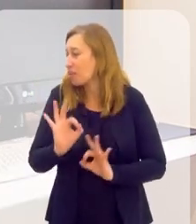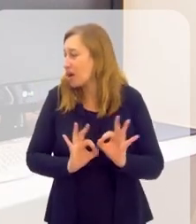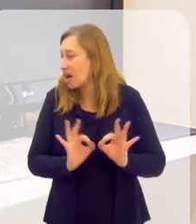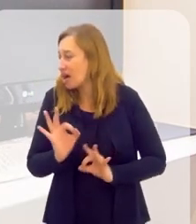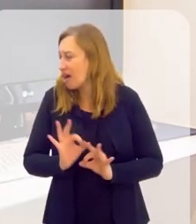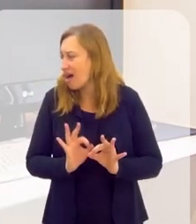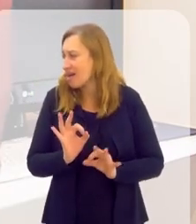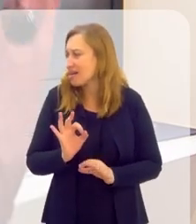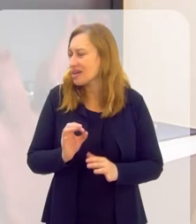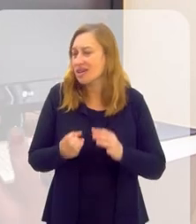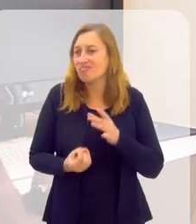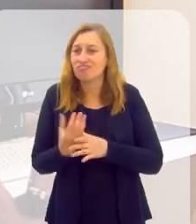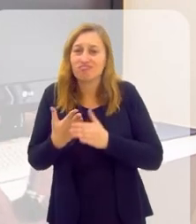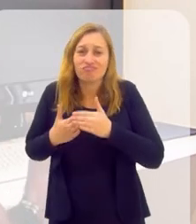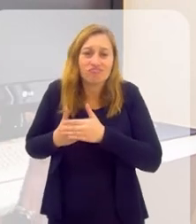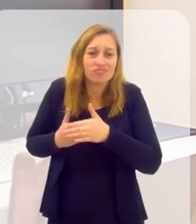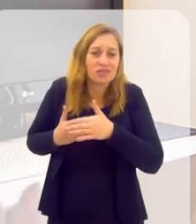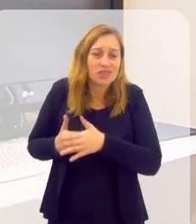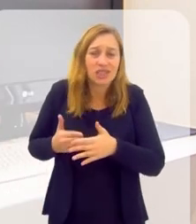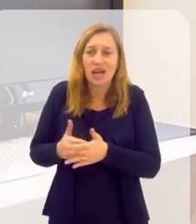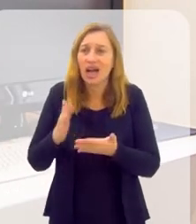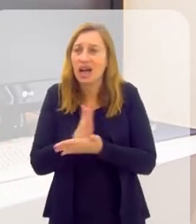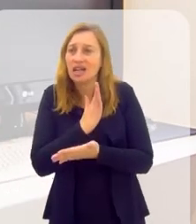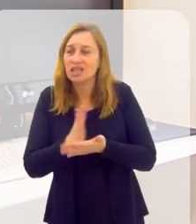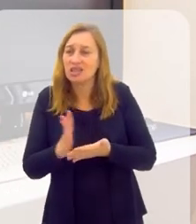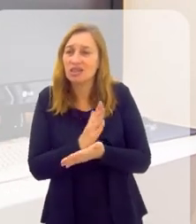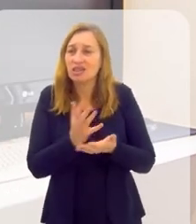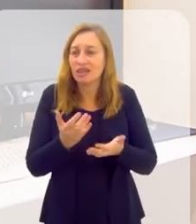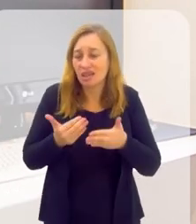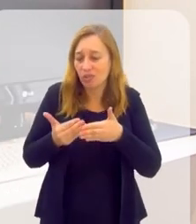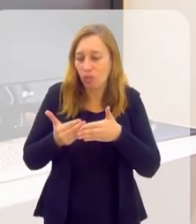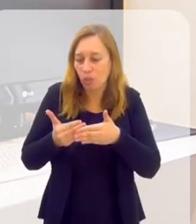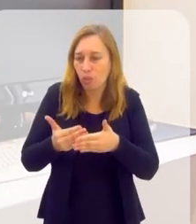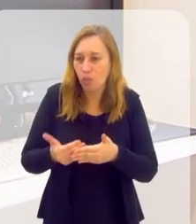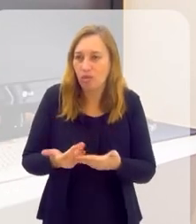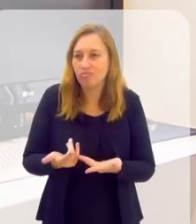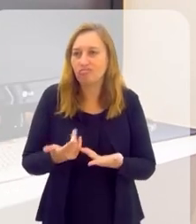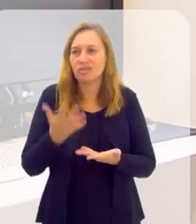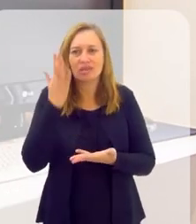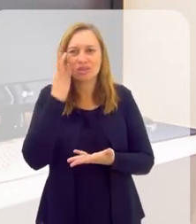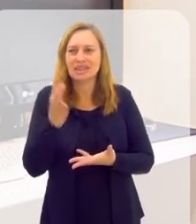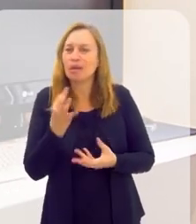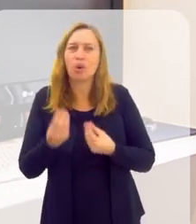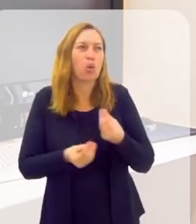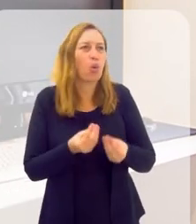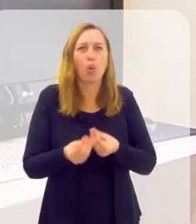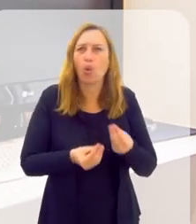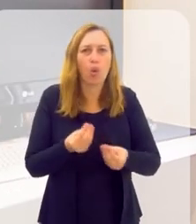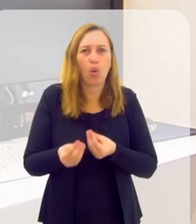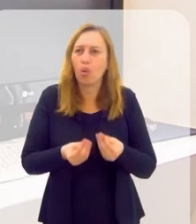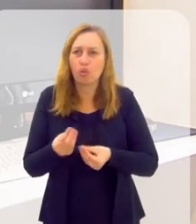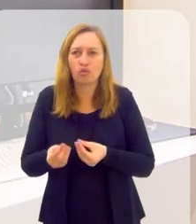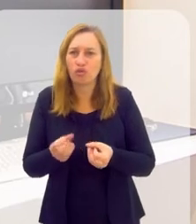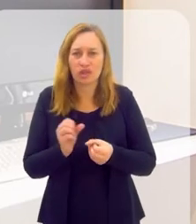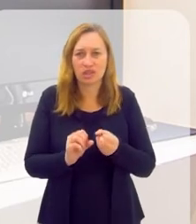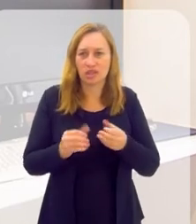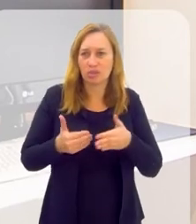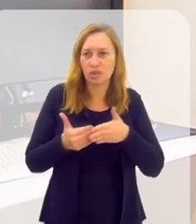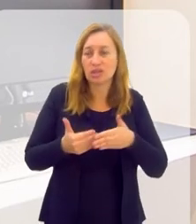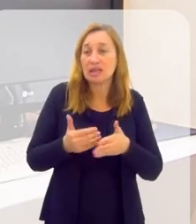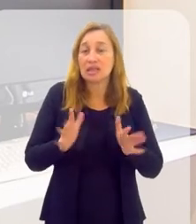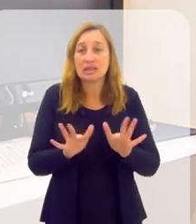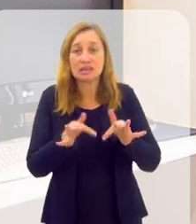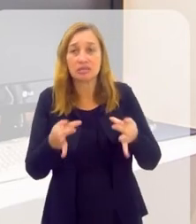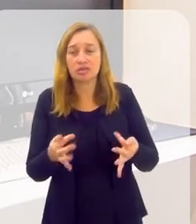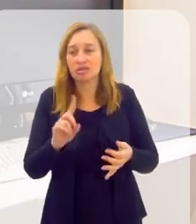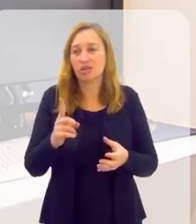isso. Aí cria-se uma barreira em que você muitas vezes quer se aproximar, mas você não sabe como fazer essa aproximação,